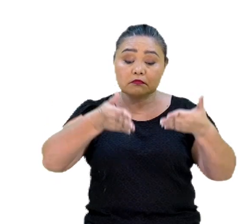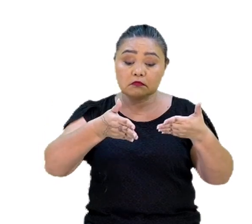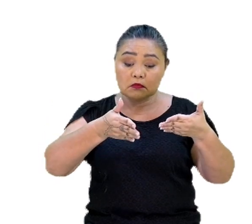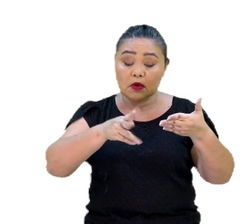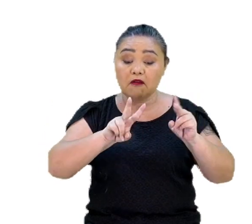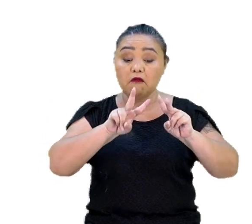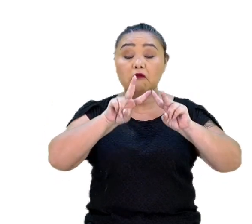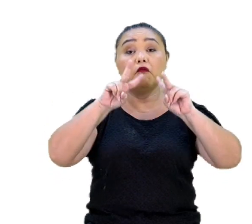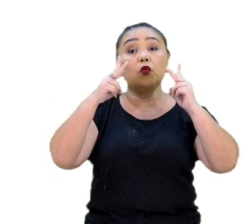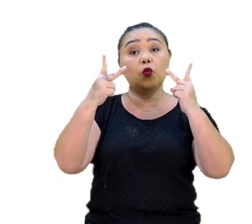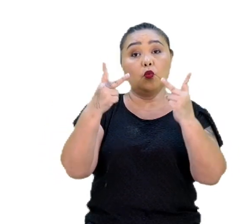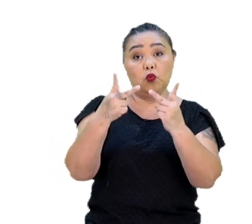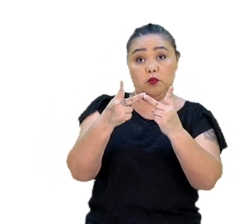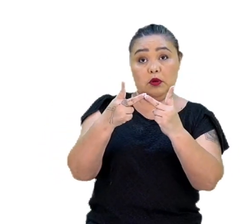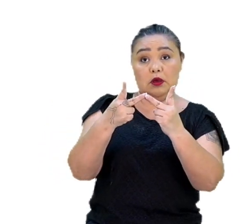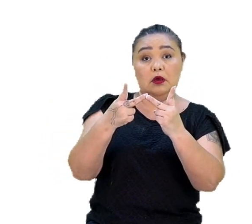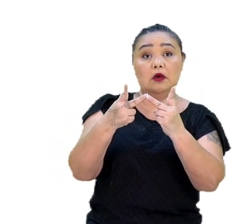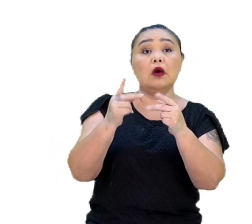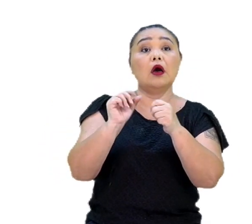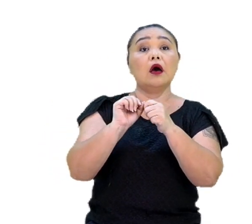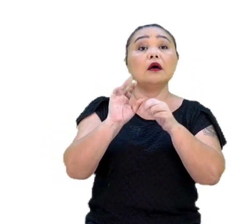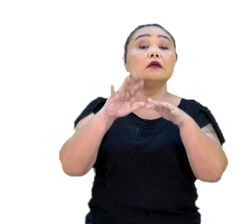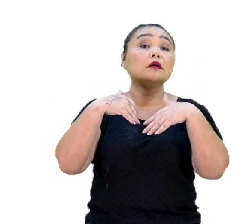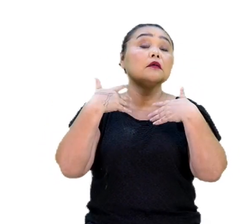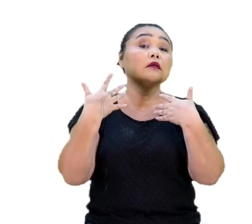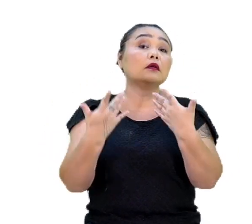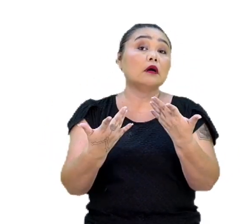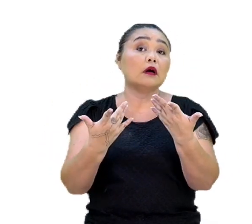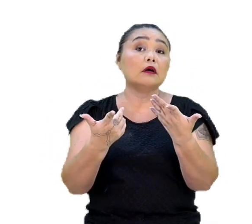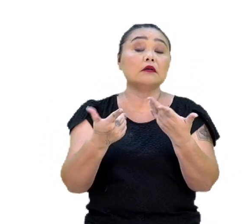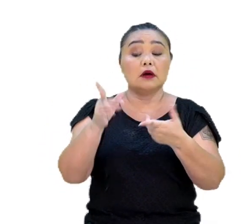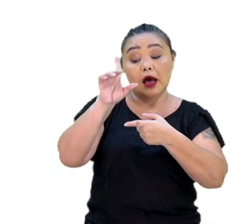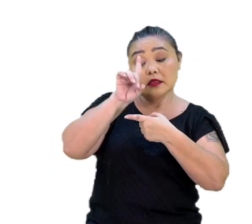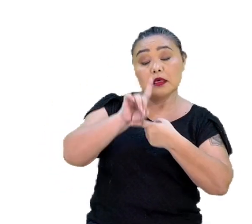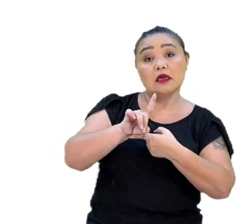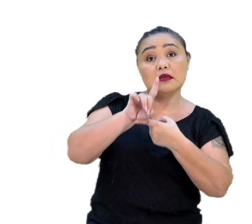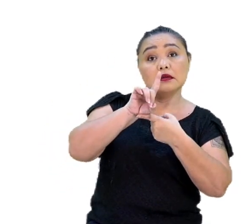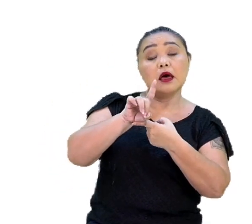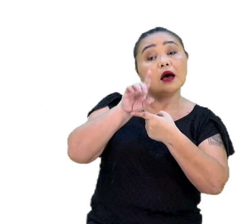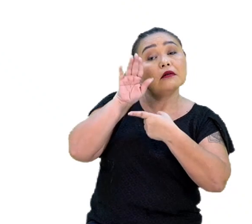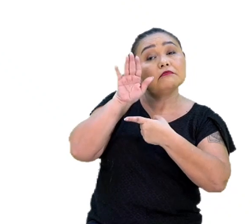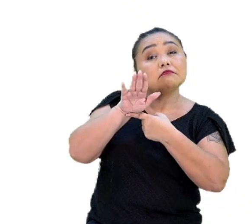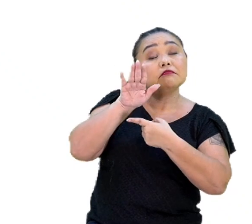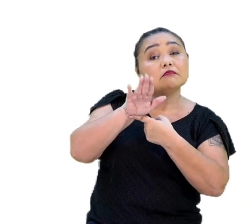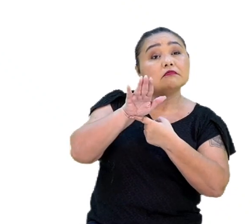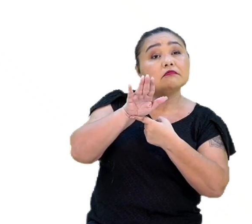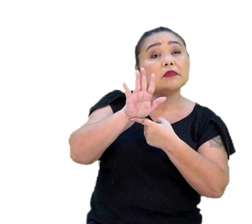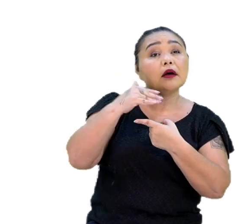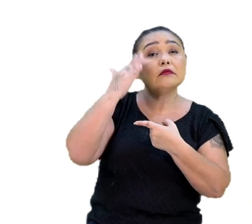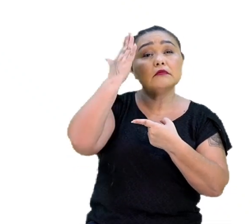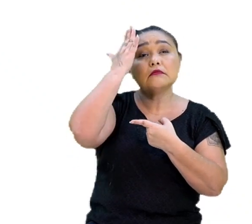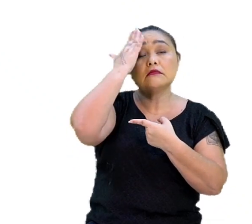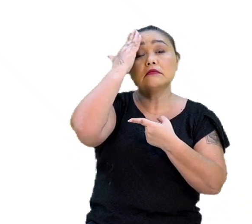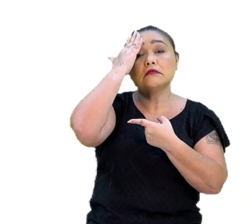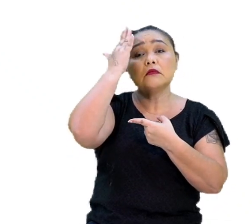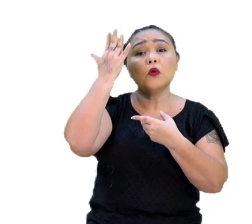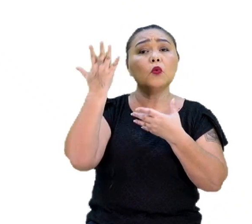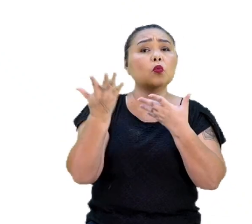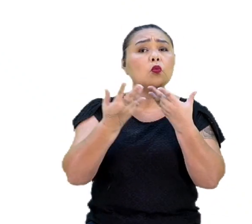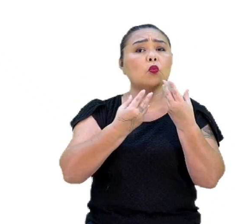volume. Em outras palavras, a densidade nos ajuda a entender